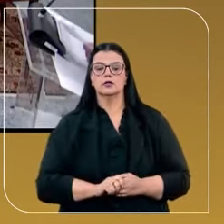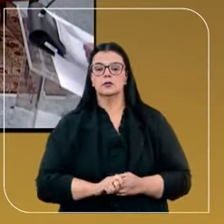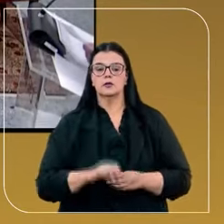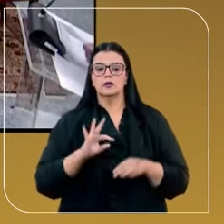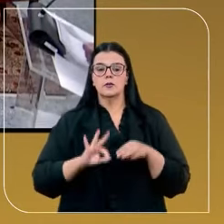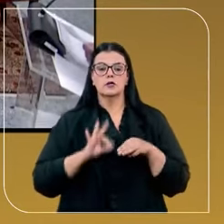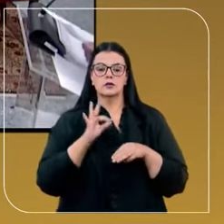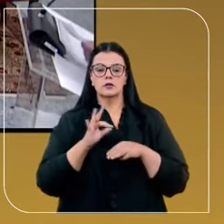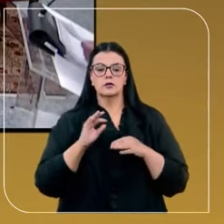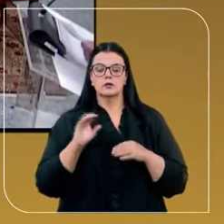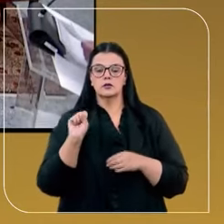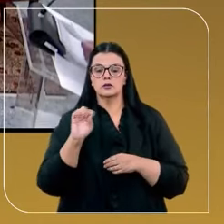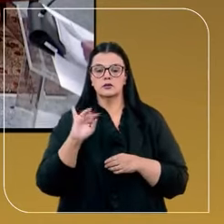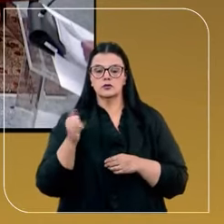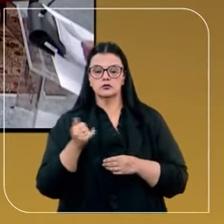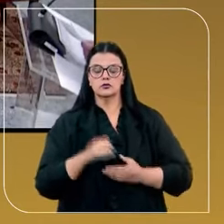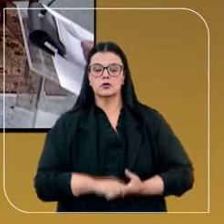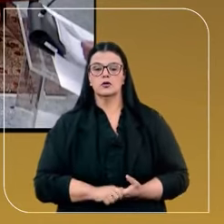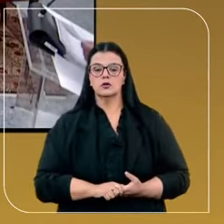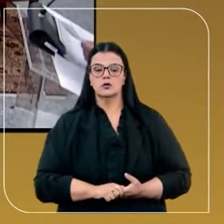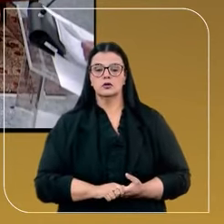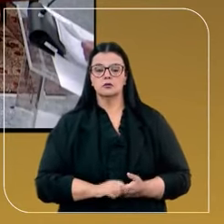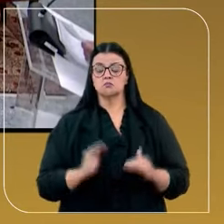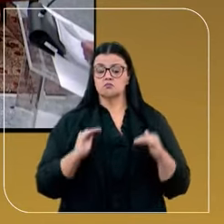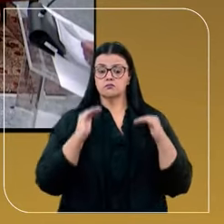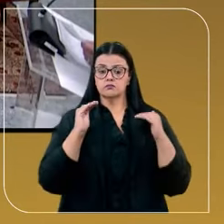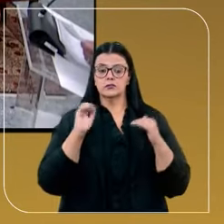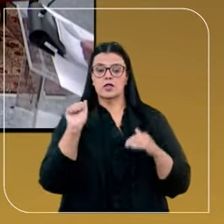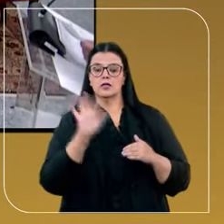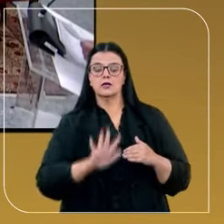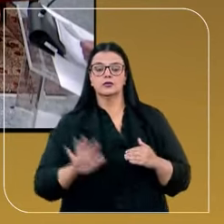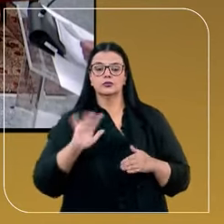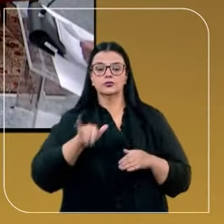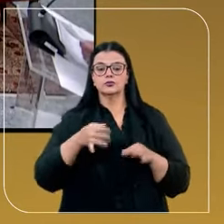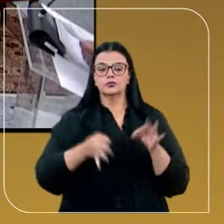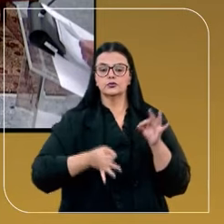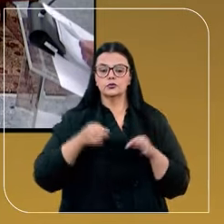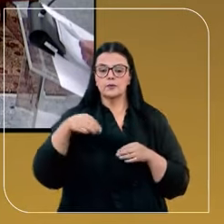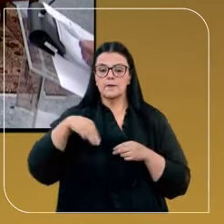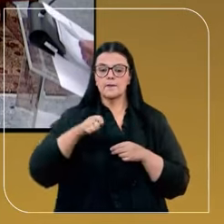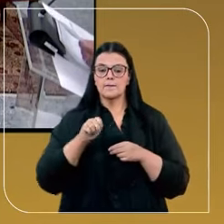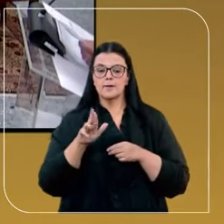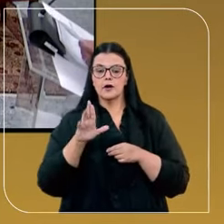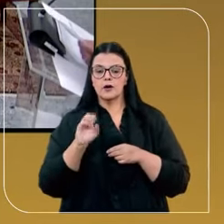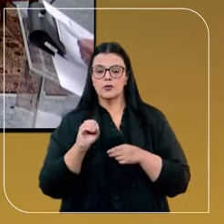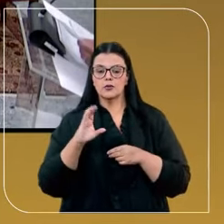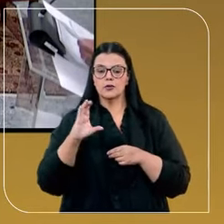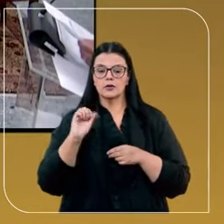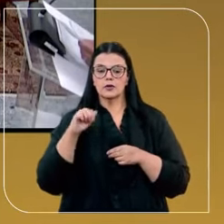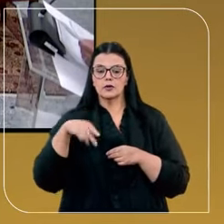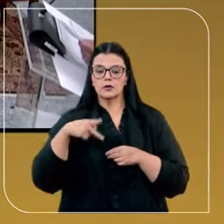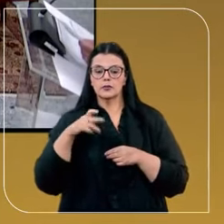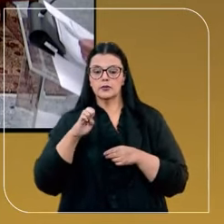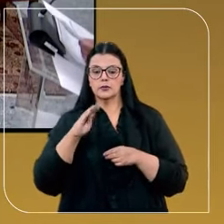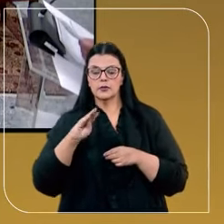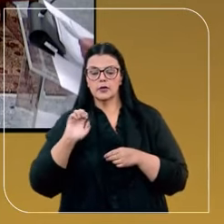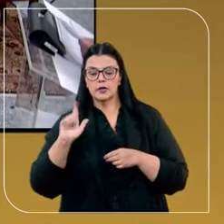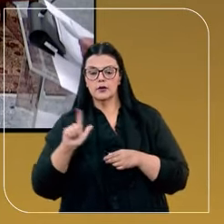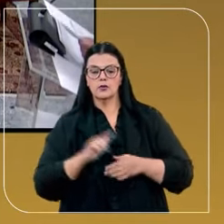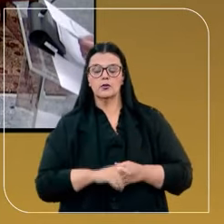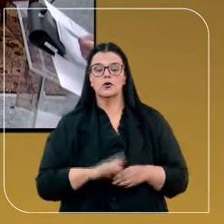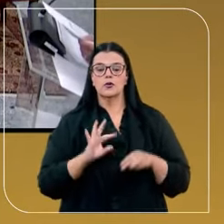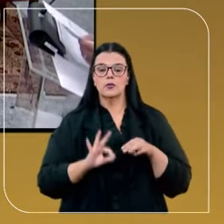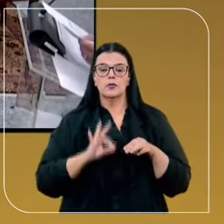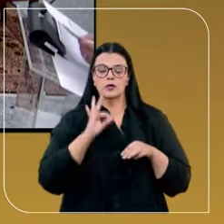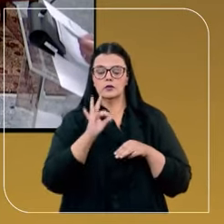de Justiça e Corregedor Nacional de Justiça, ministro Mauro Câmara Belmarques. E o senhor ministro do Superior